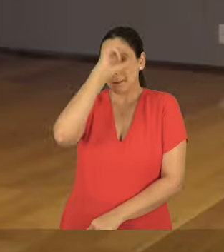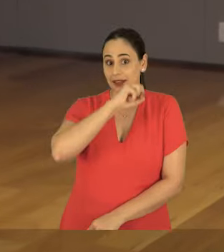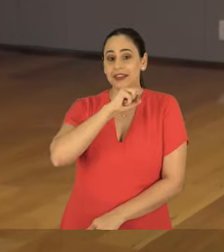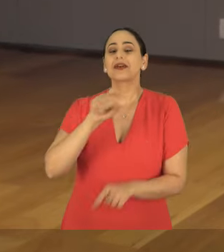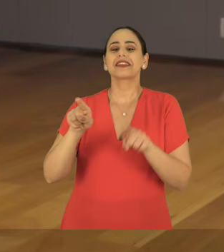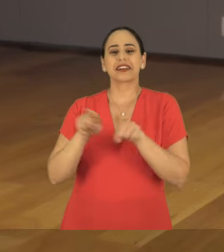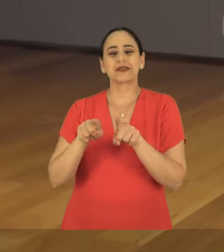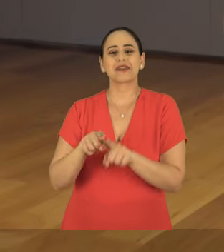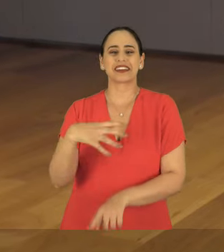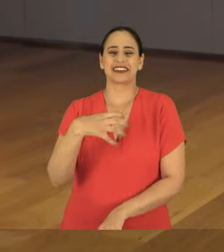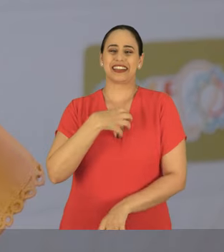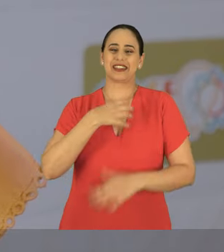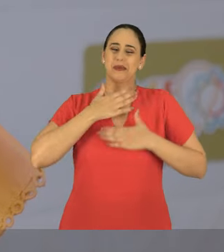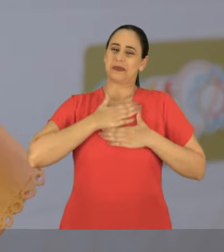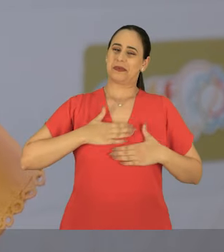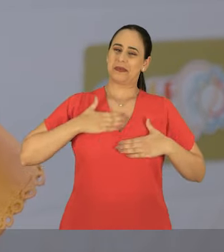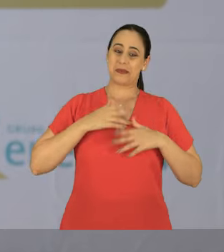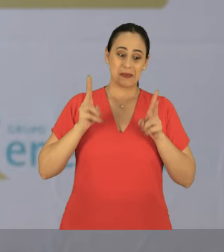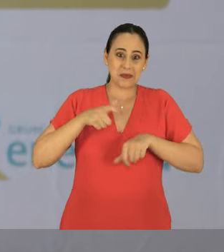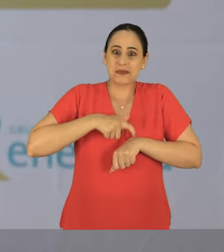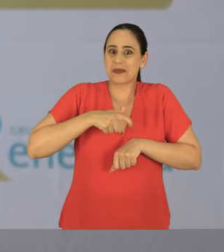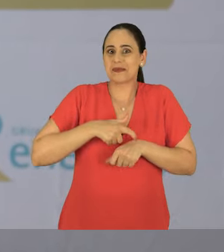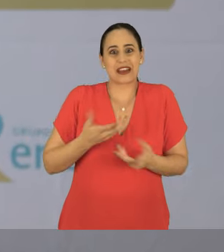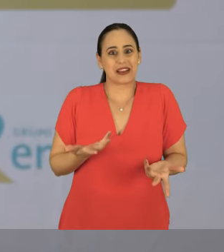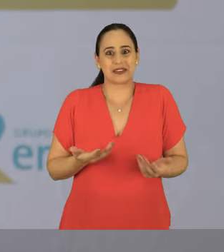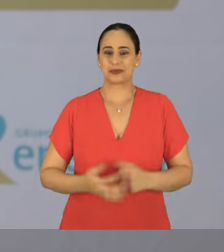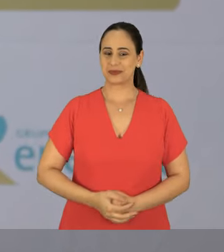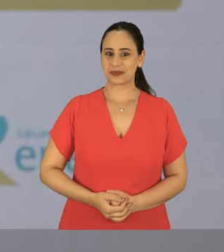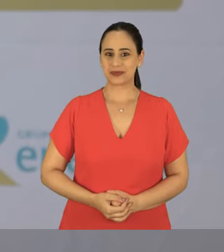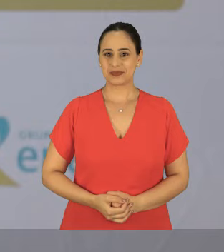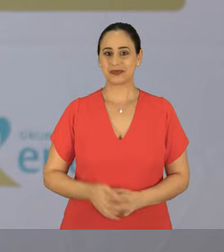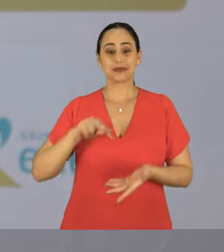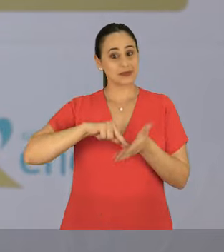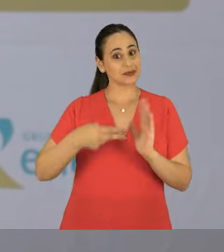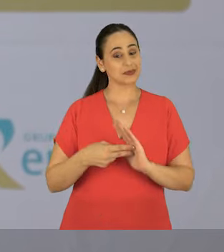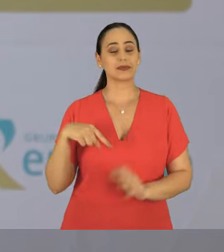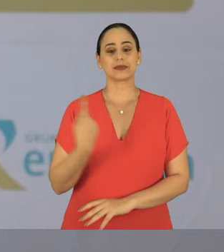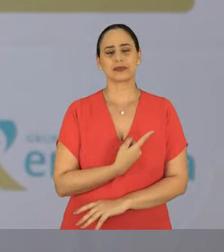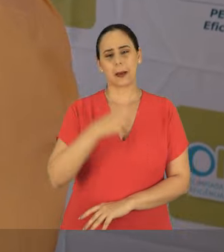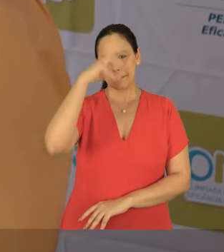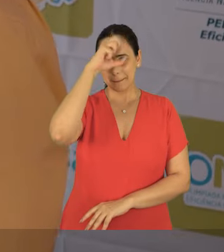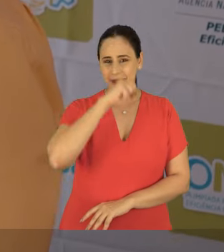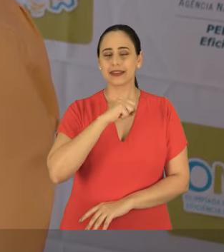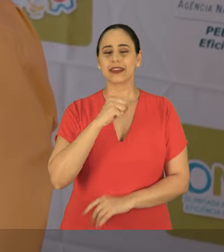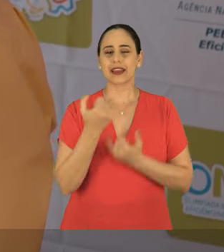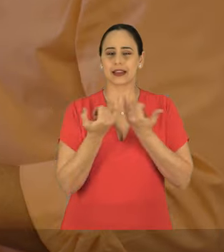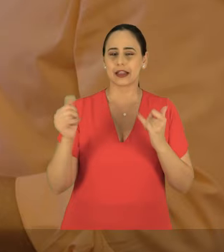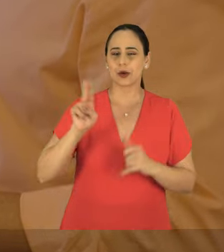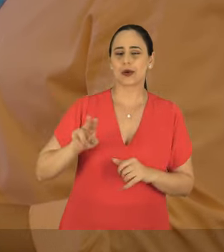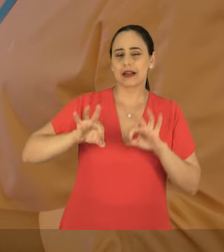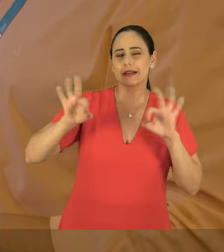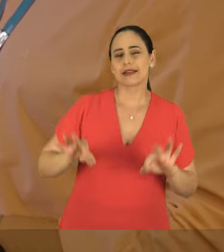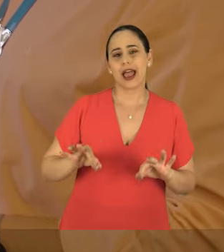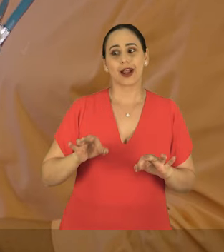e sentirem prazer enquanto aprendiam. Isso mostrou pra gente que a gente consegue aprender sobre eficiência energética de um jeito lúdico e gamificado,